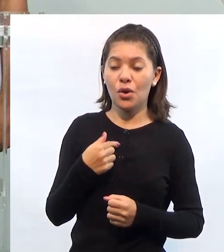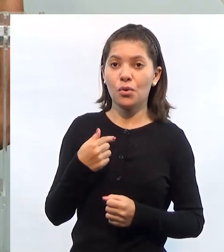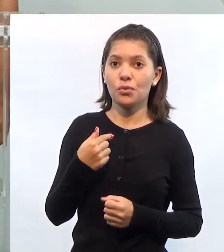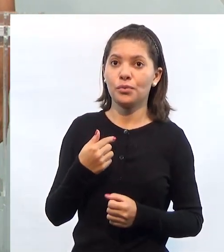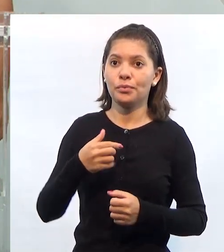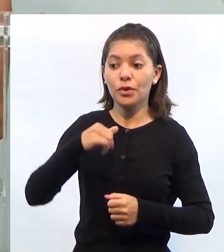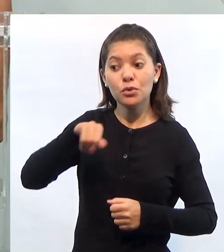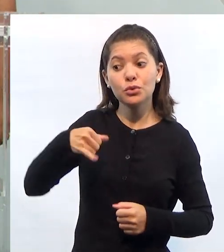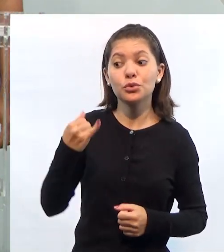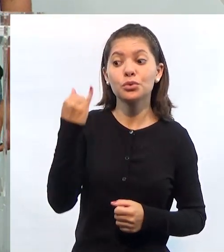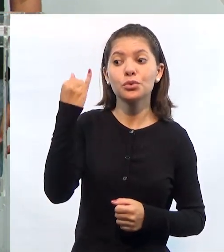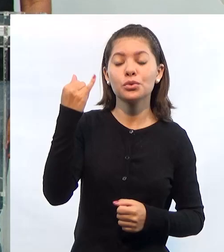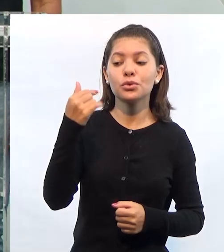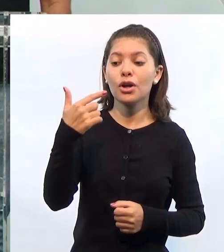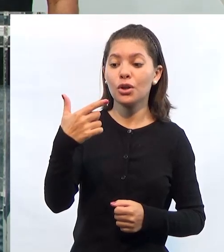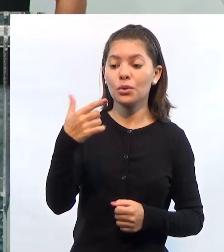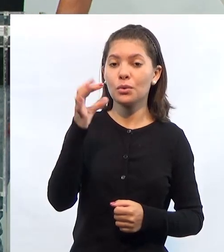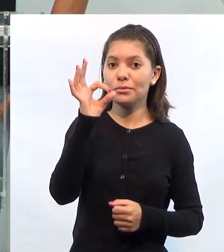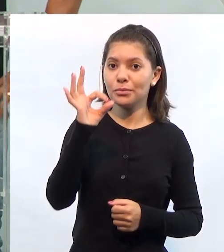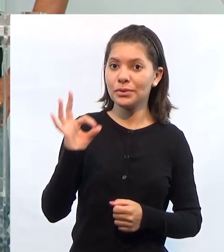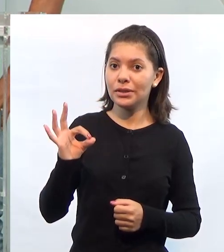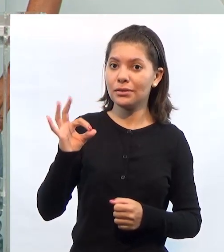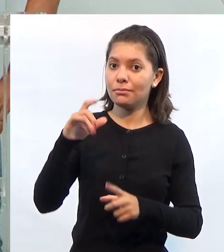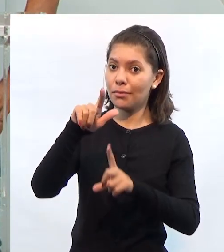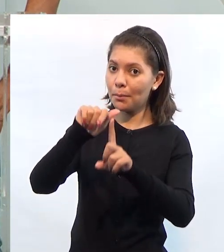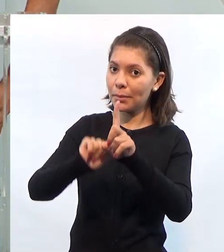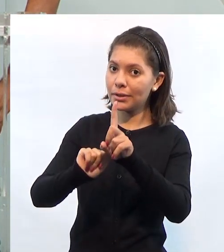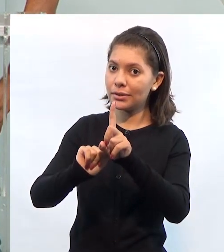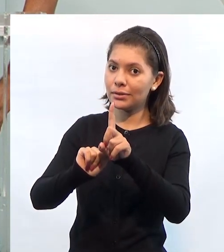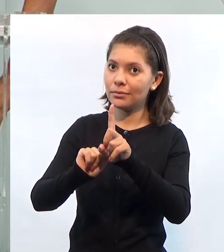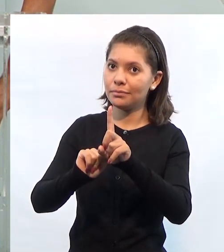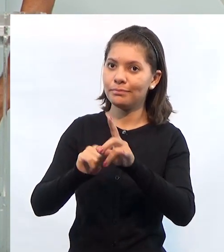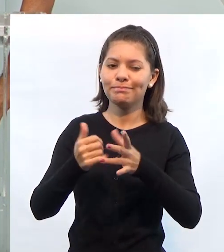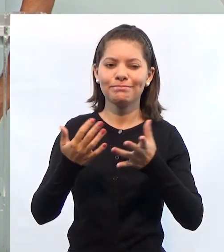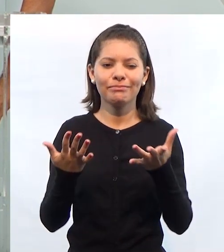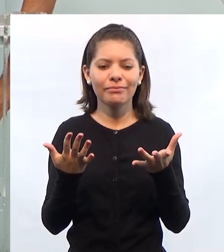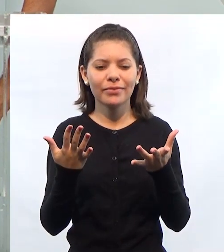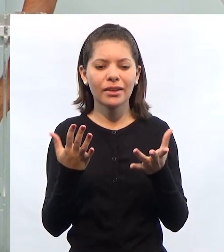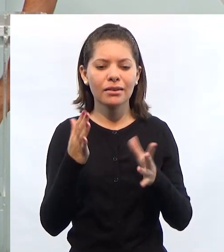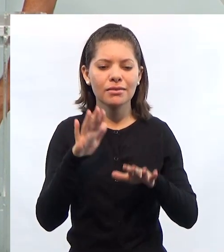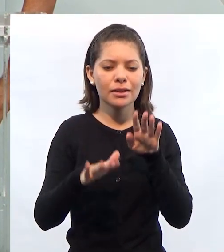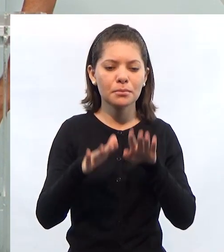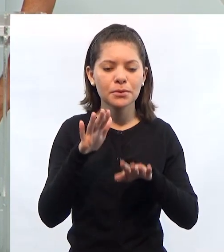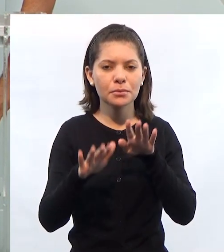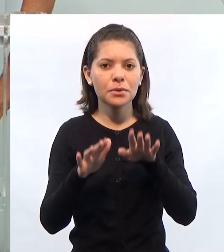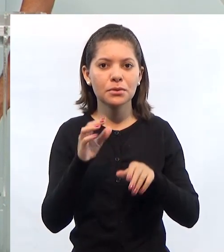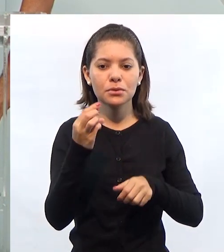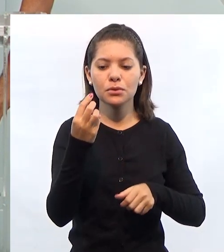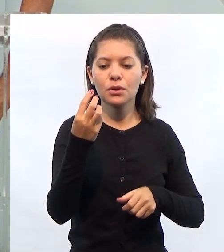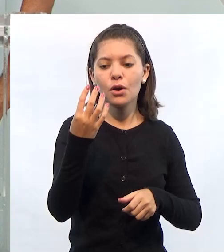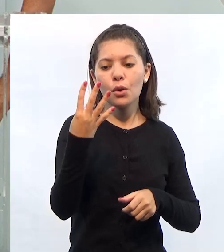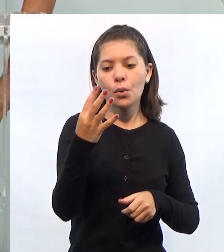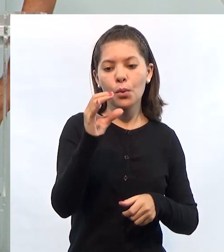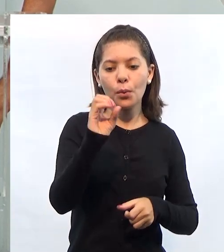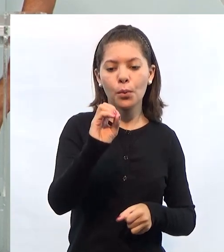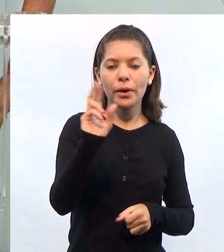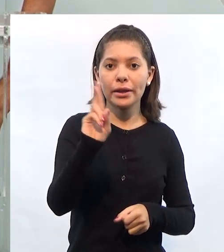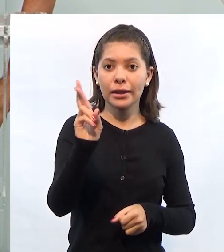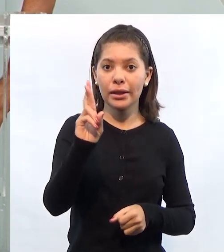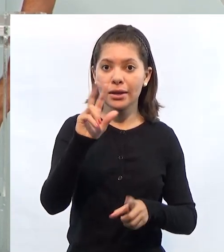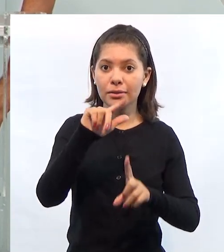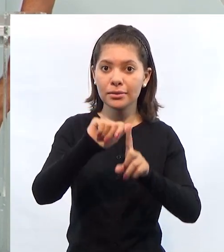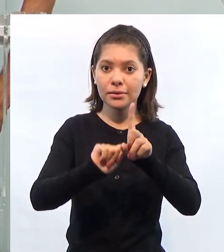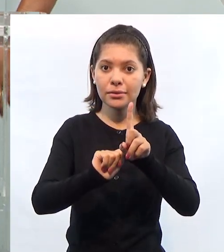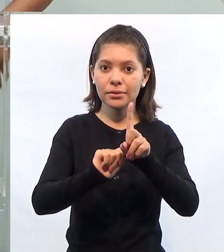cobrar 2% de juros ao mês. Ah, R$2.000 vai dar cerca de R$40 por